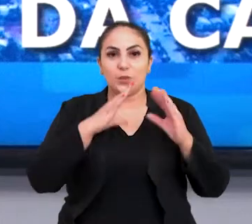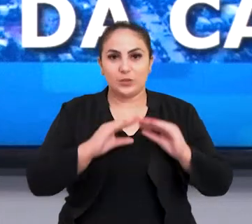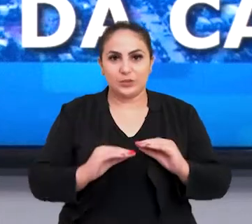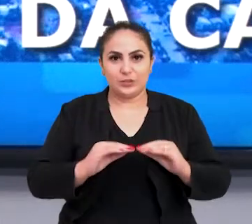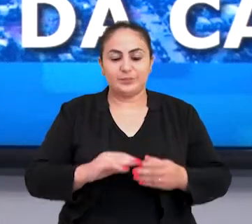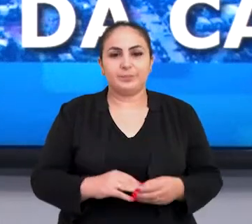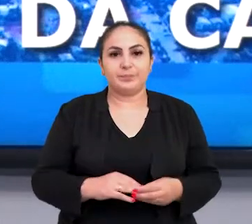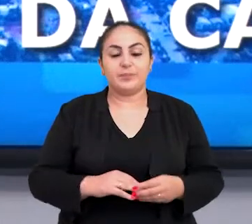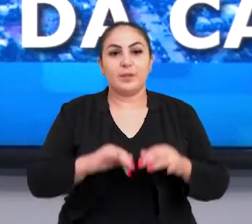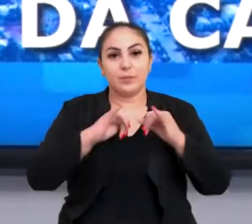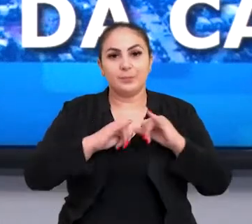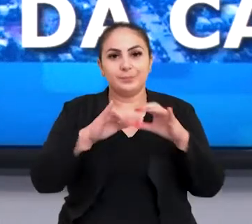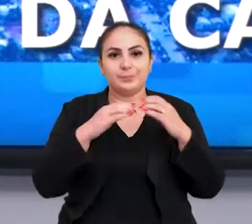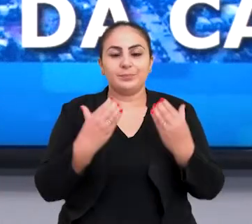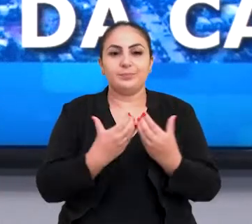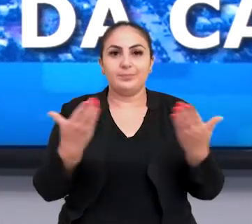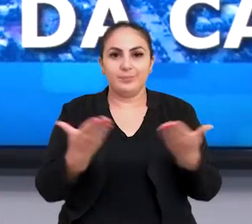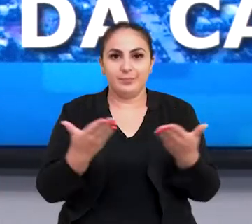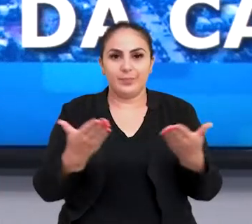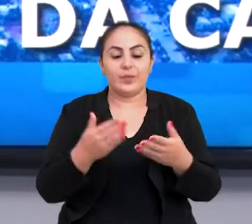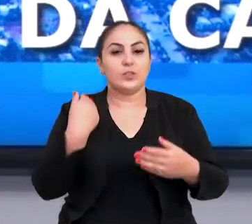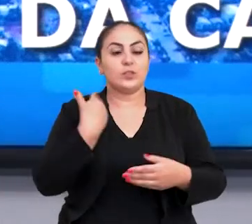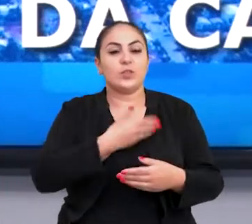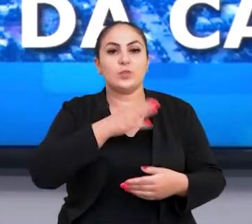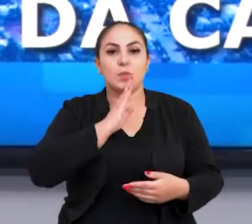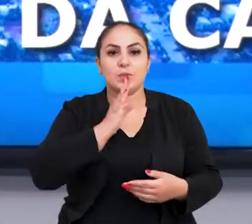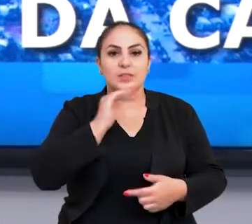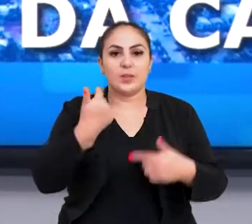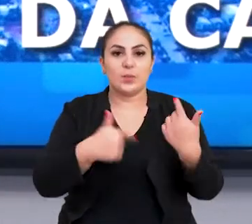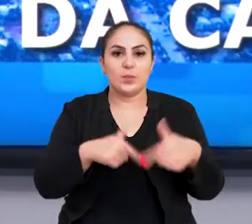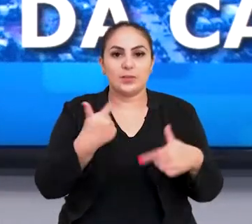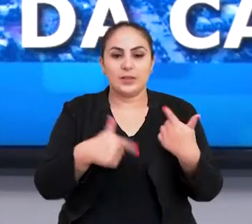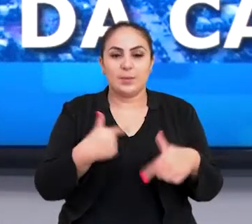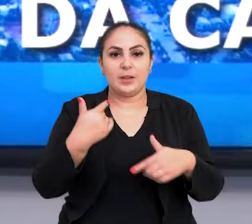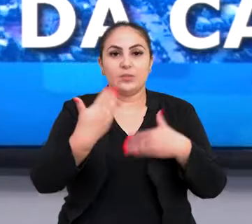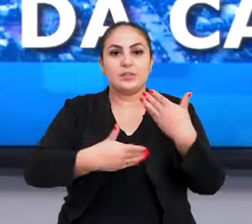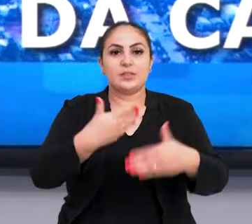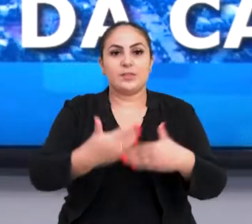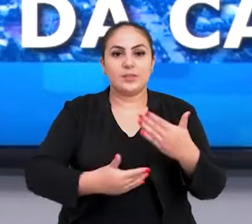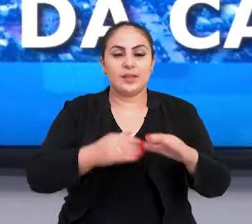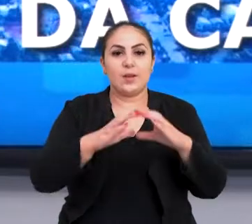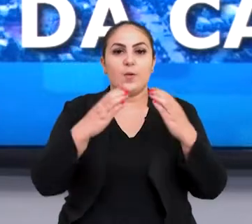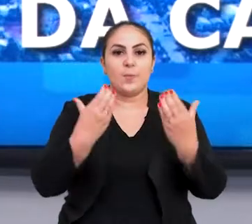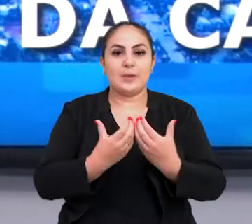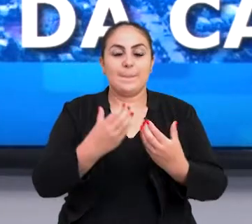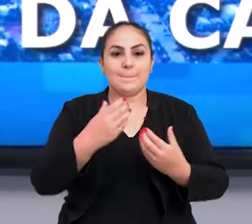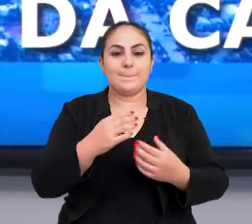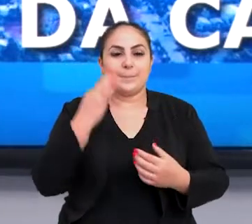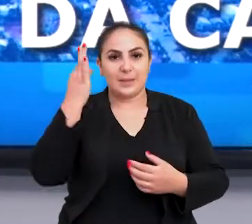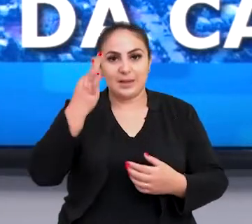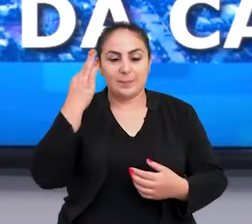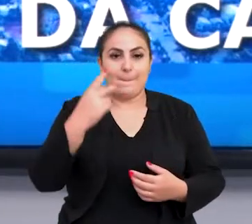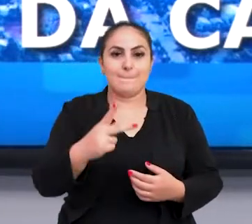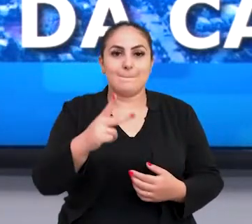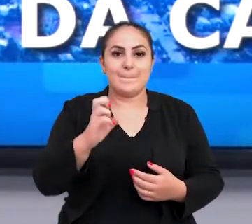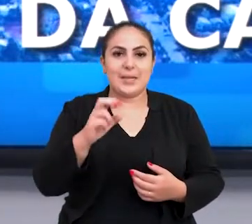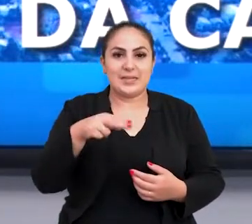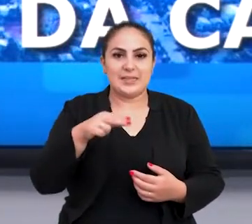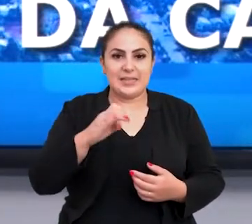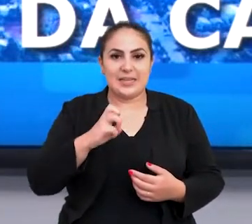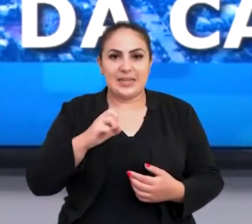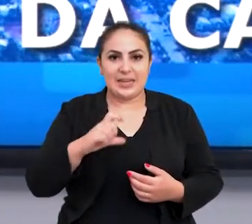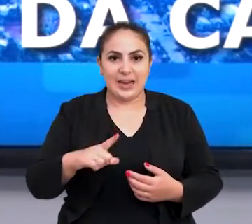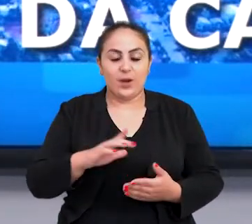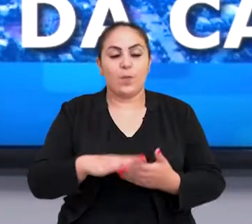Boa noite. No Jornal da Câmara de hoje, vamos conhecer o trabalho desenvolvido pela comunidade terapêutica Peniel,